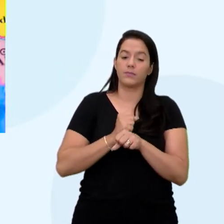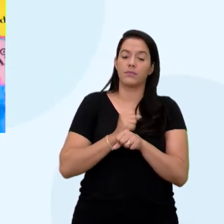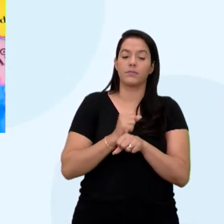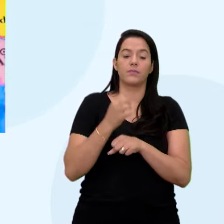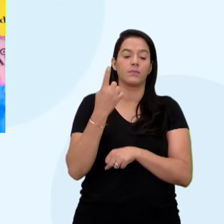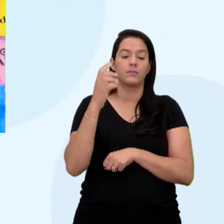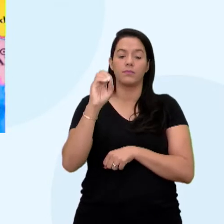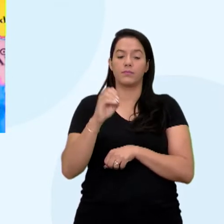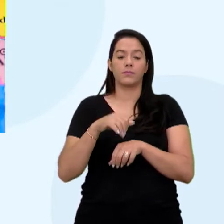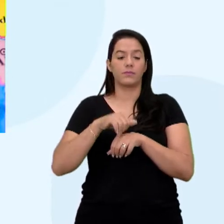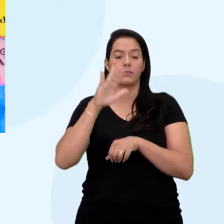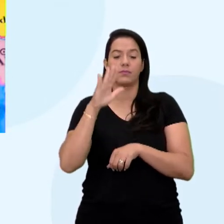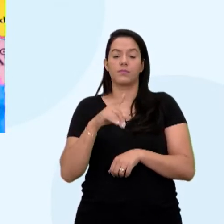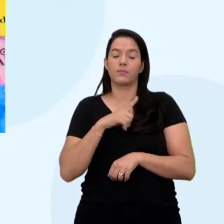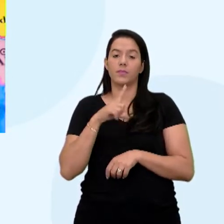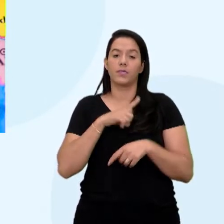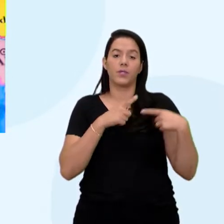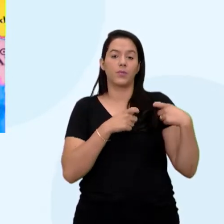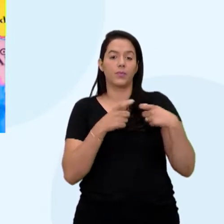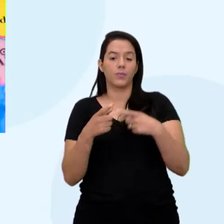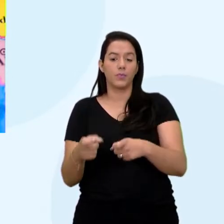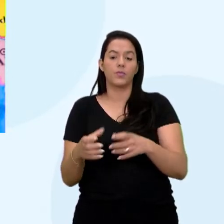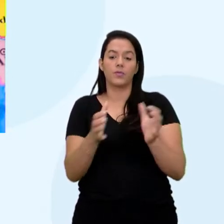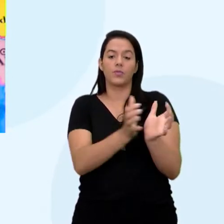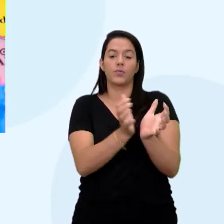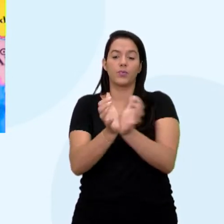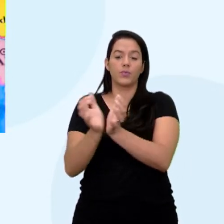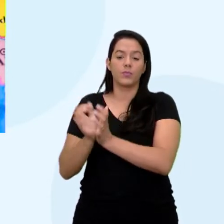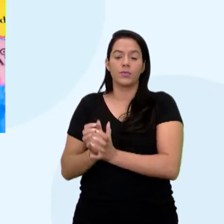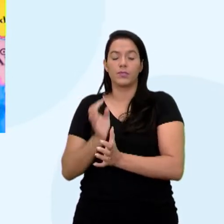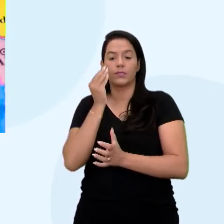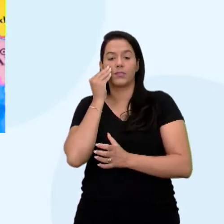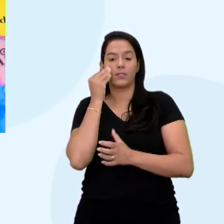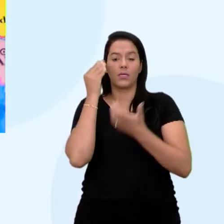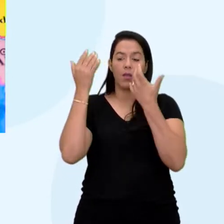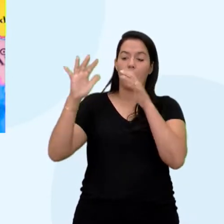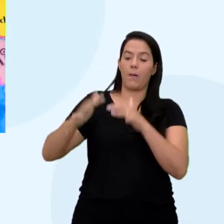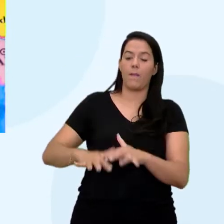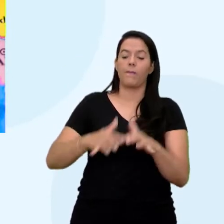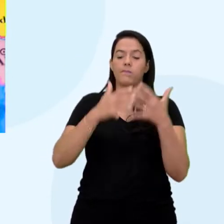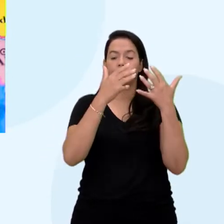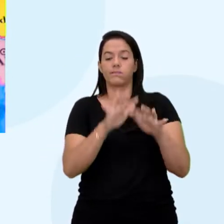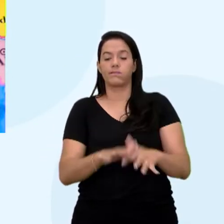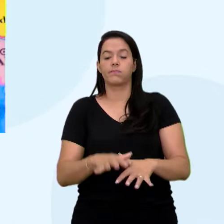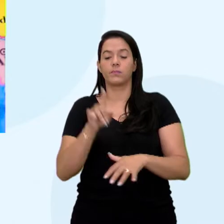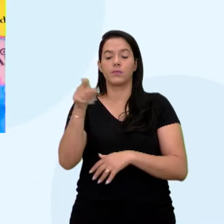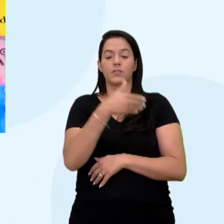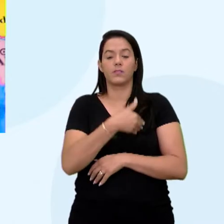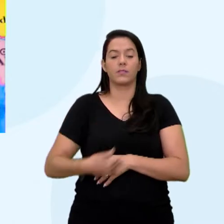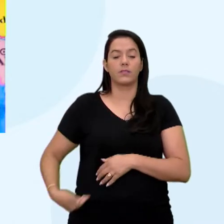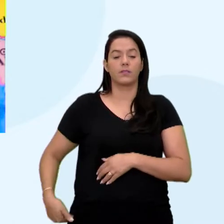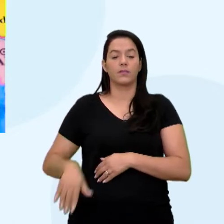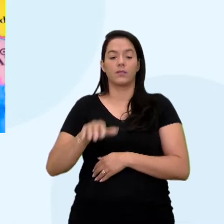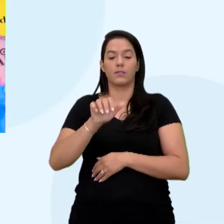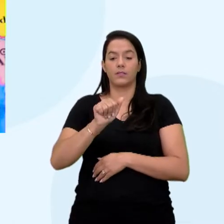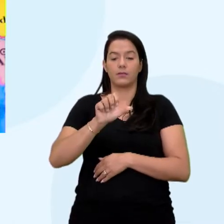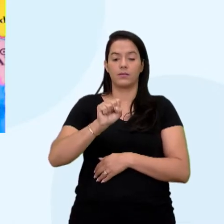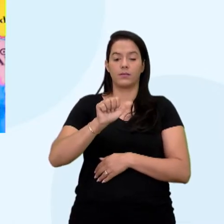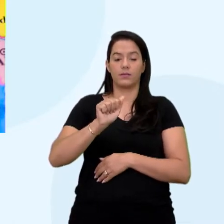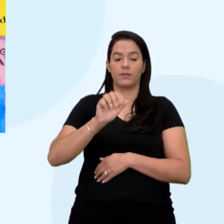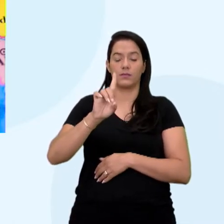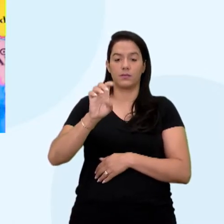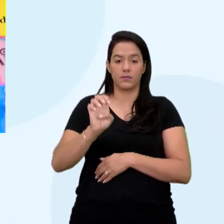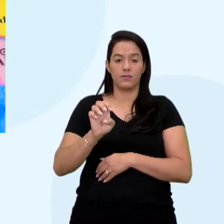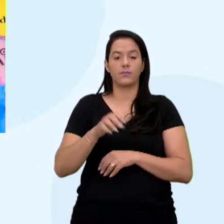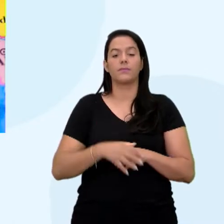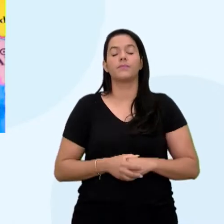civil, onde grupos tentam derrubar o governo do ditador Assad. Né? E aí